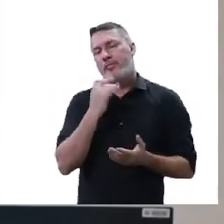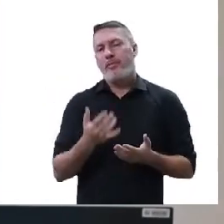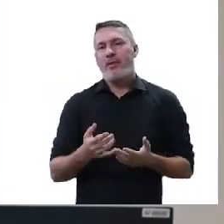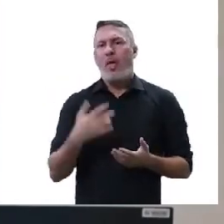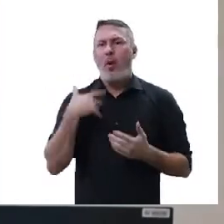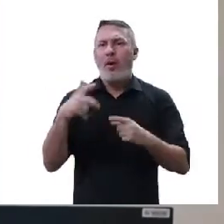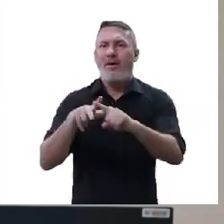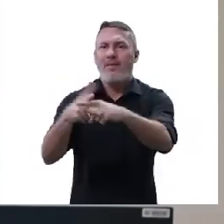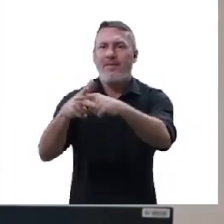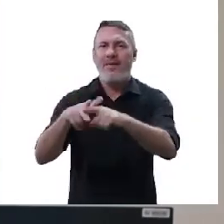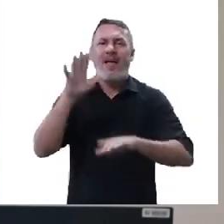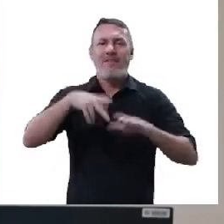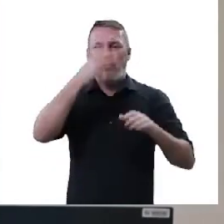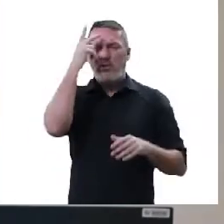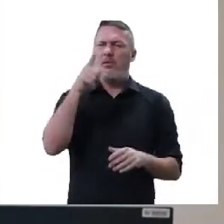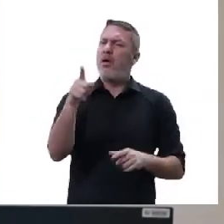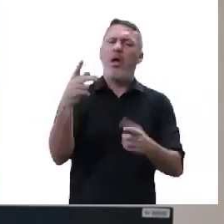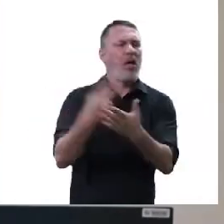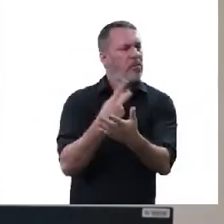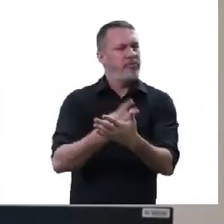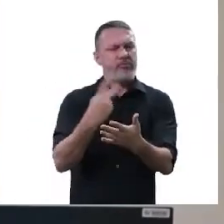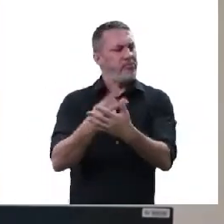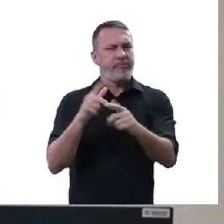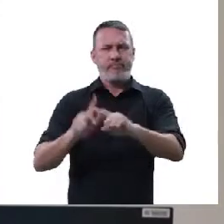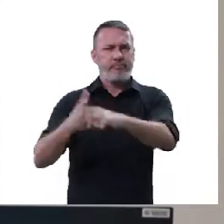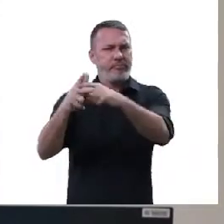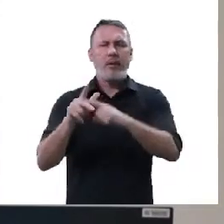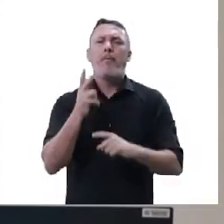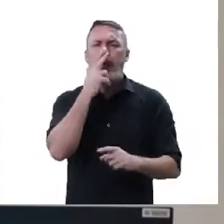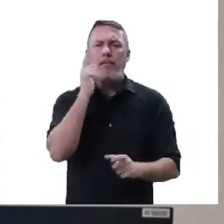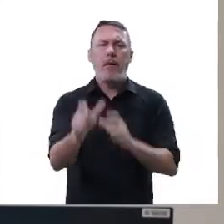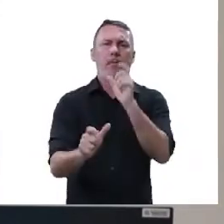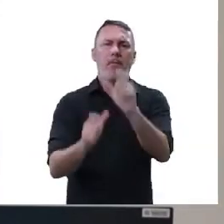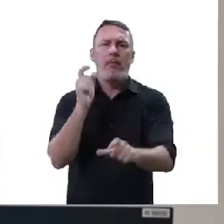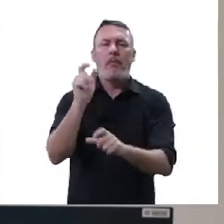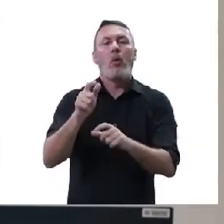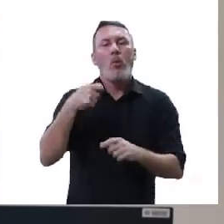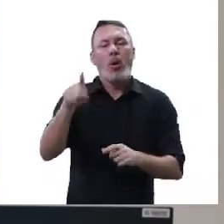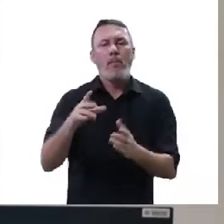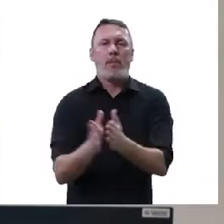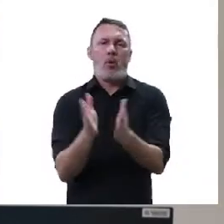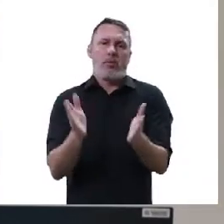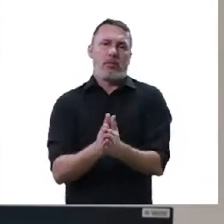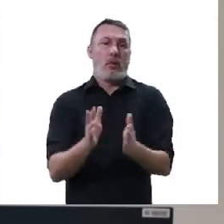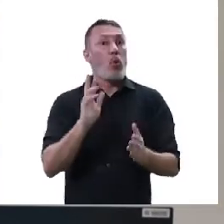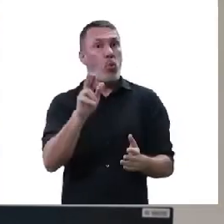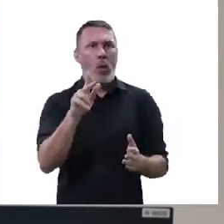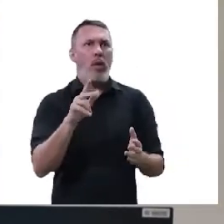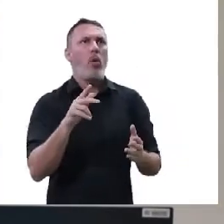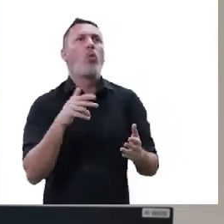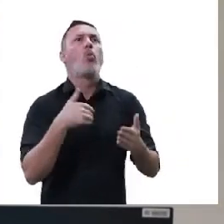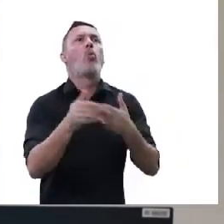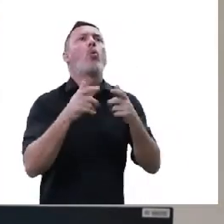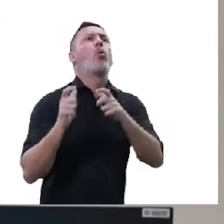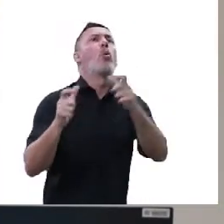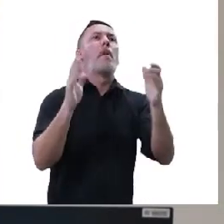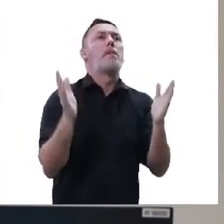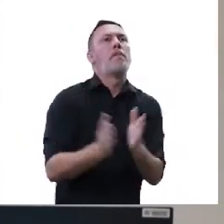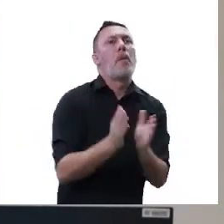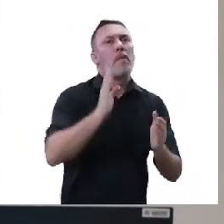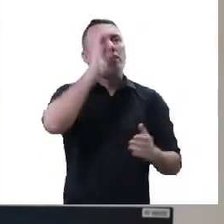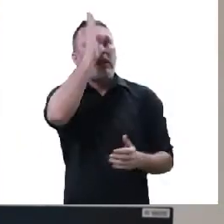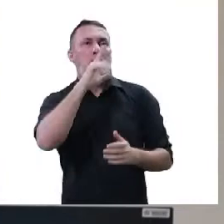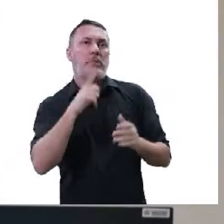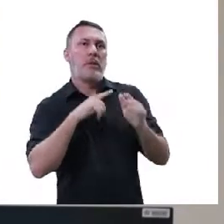quer corrigir aquela pessoa a todos os custos, você começa a atingir regiões mais pobres. Eu não estou falando que todas as regiões pobres